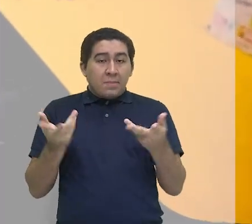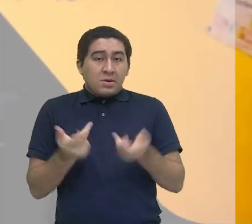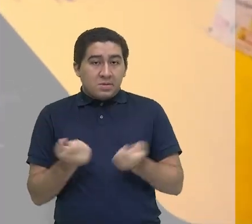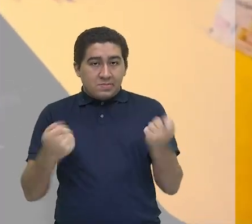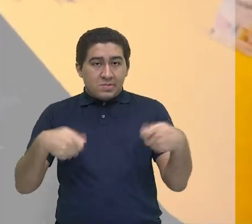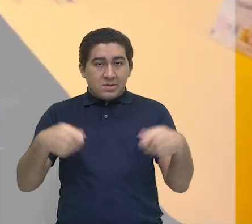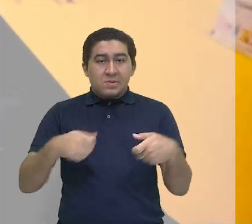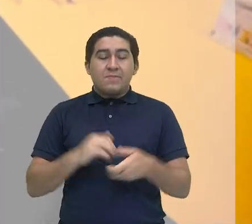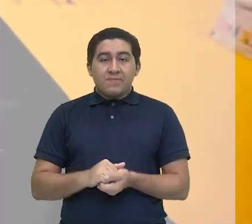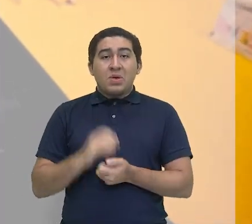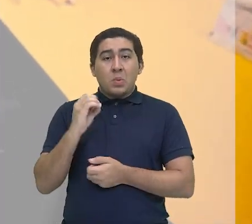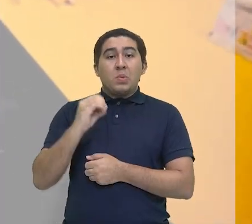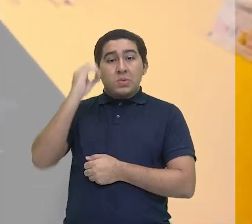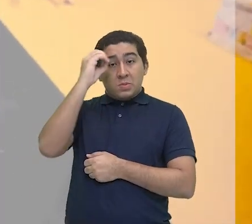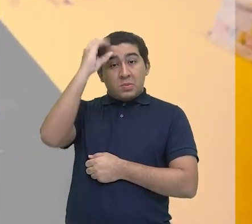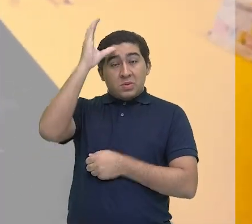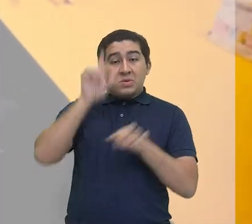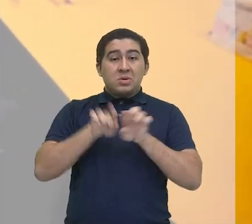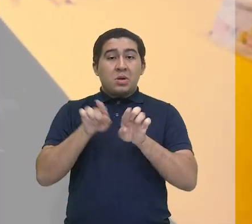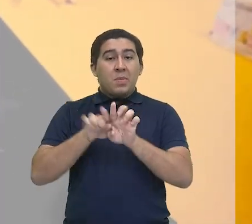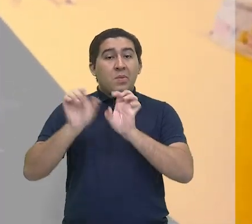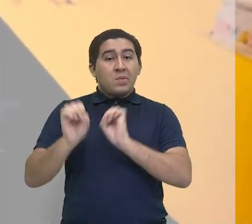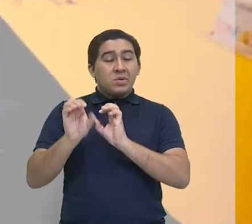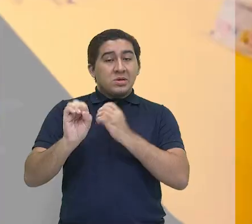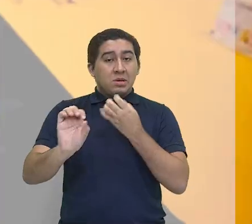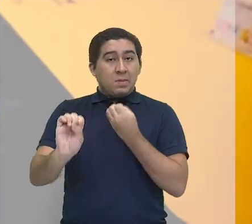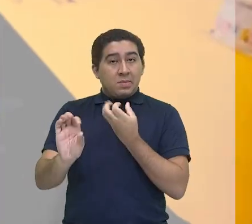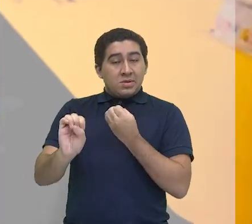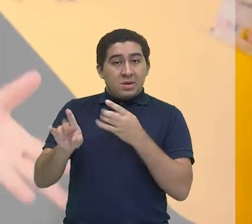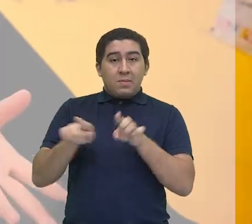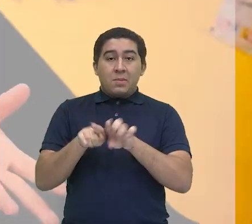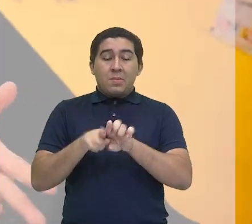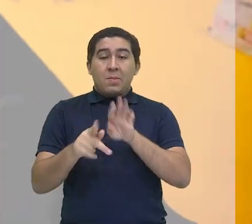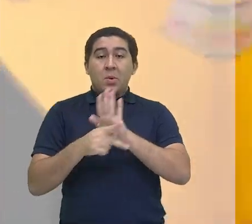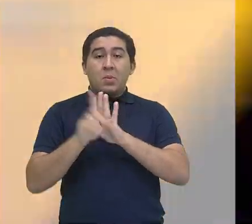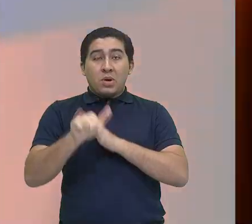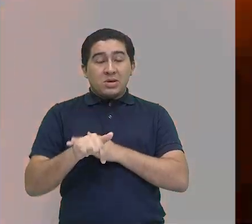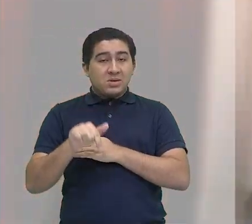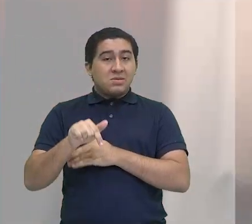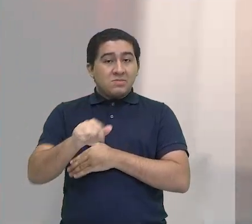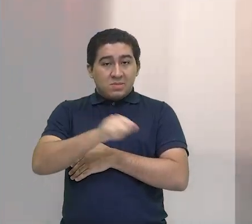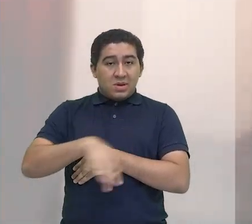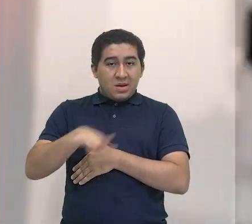necessárias ao conhecimento do ensino-aprendizagem que o Centro de Mídia oferece.